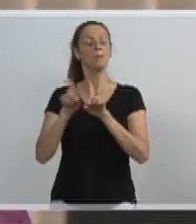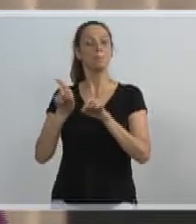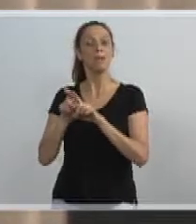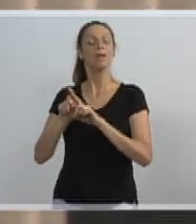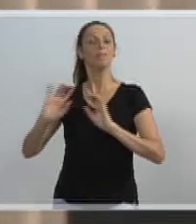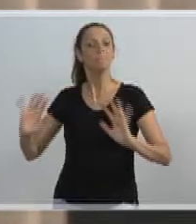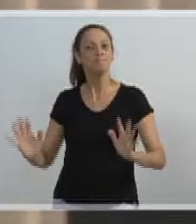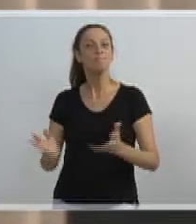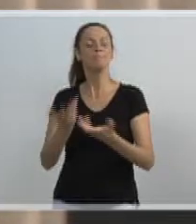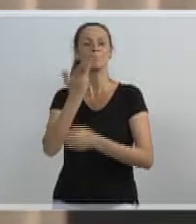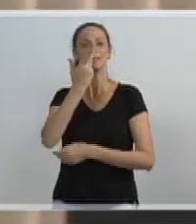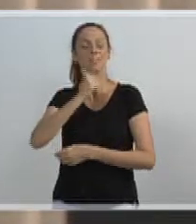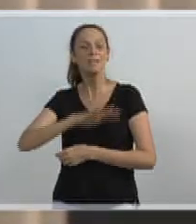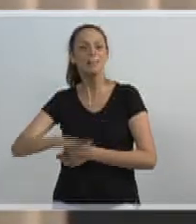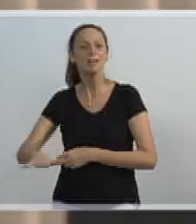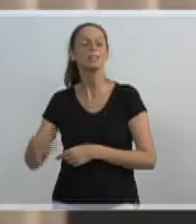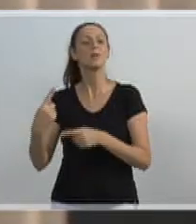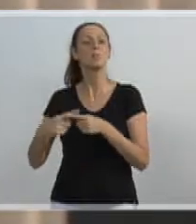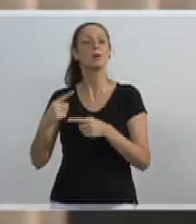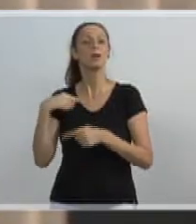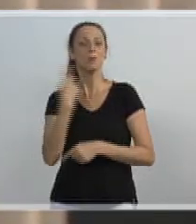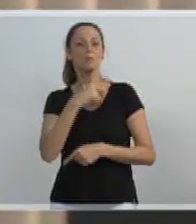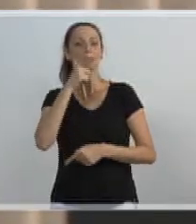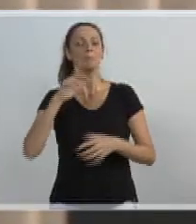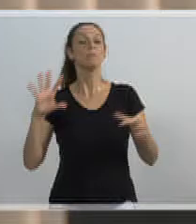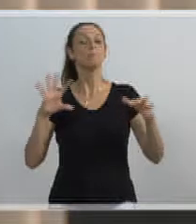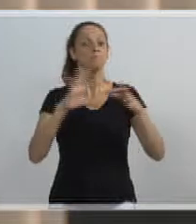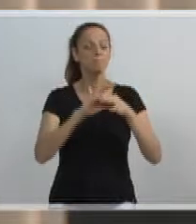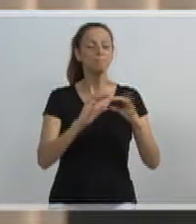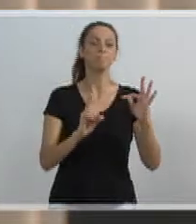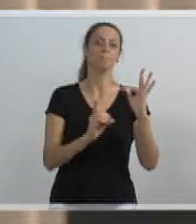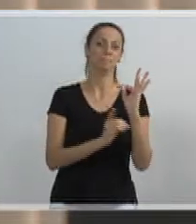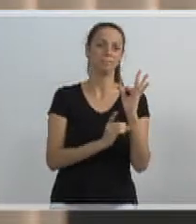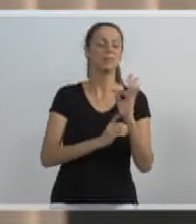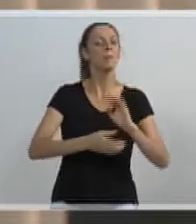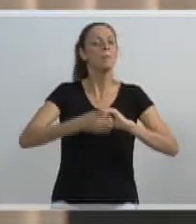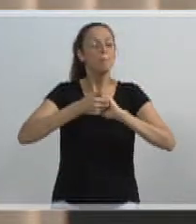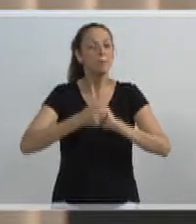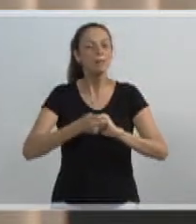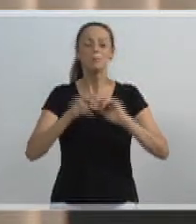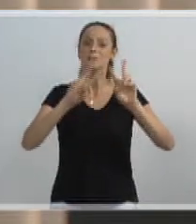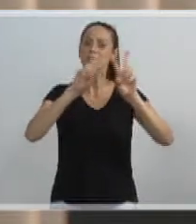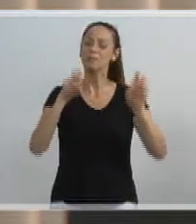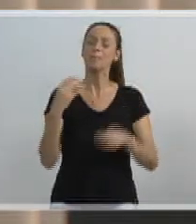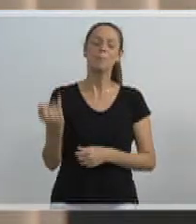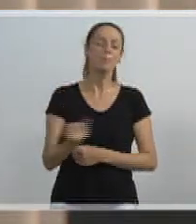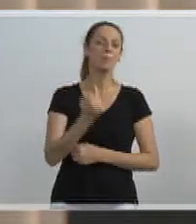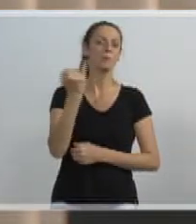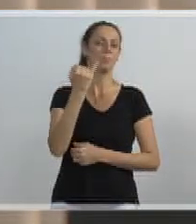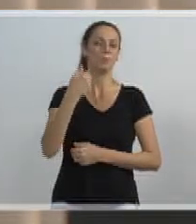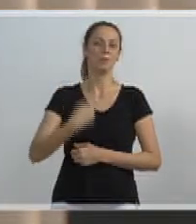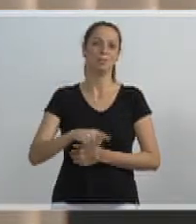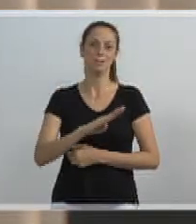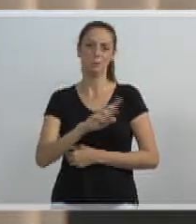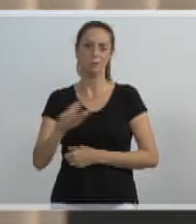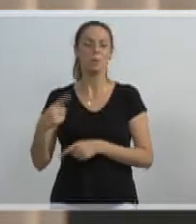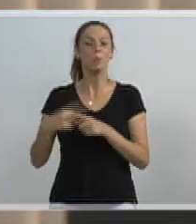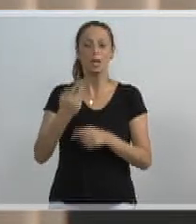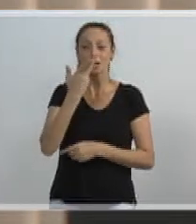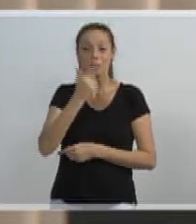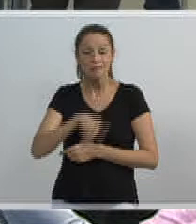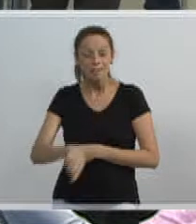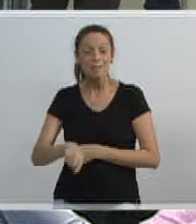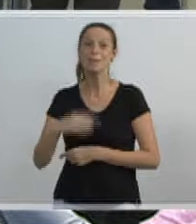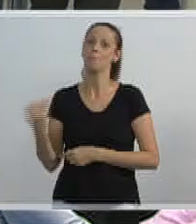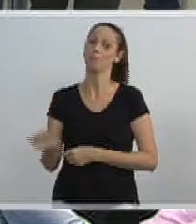com a parceria da Fundação. Isso é fantástico e parabéns pelo senhor ter trazido esse assunto que é de tanta relevância para a nossa cidade, que é trabalhar com as crianças, que é importante.